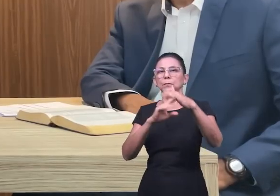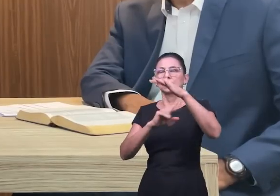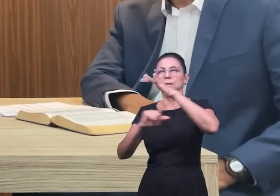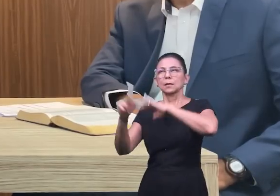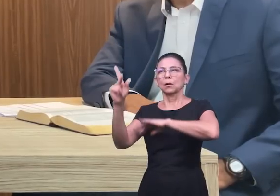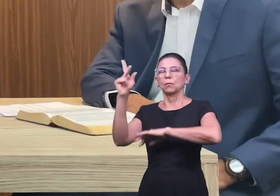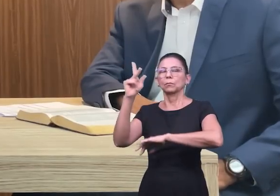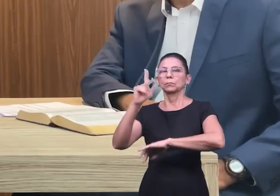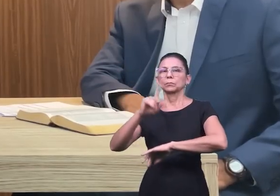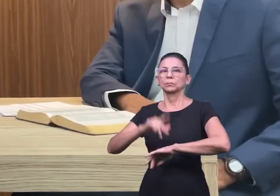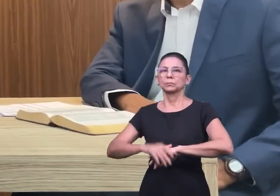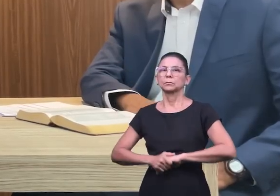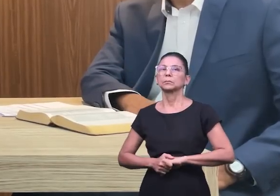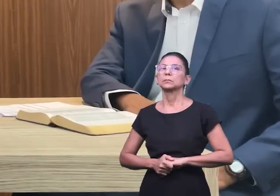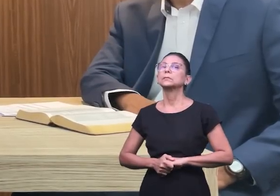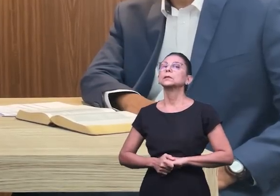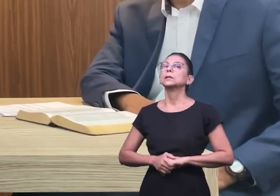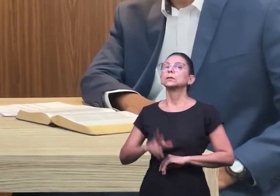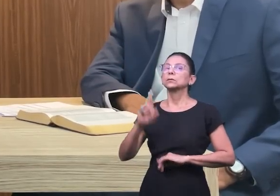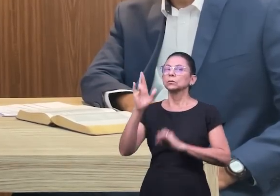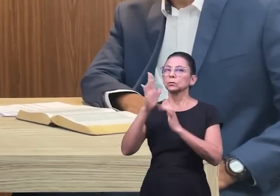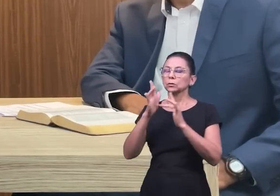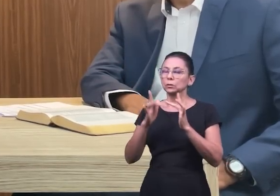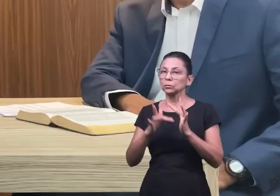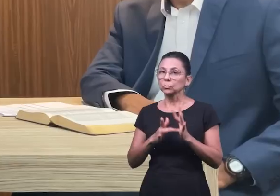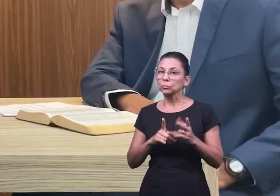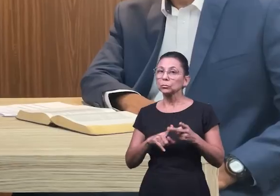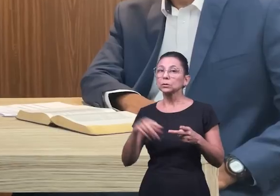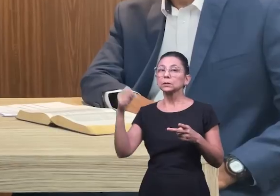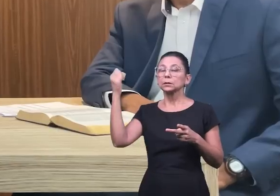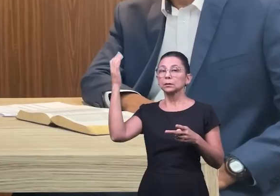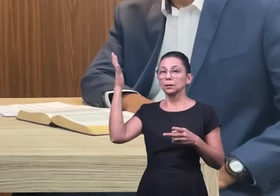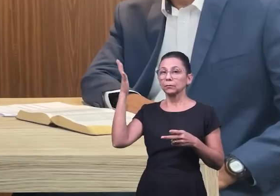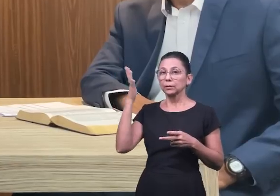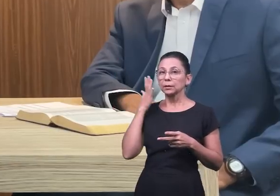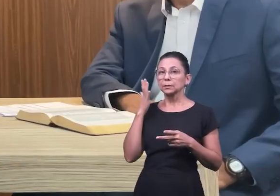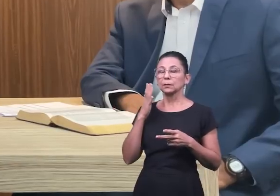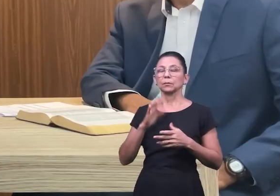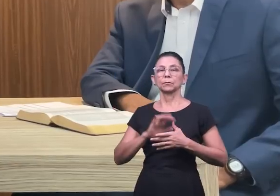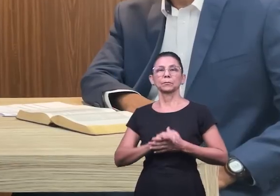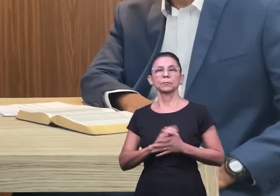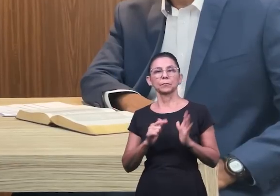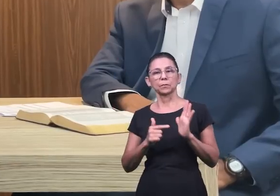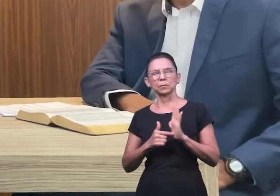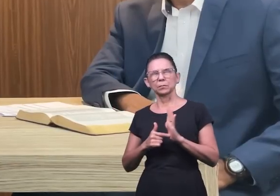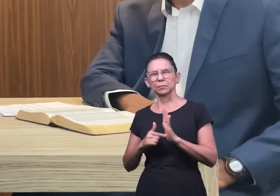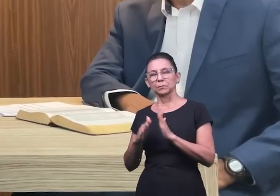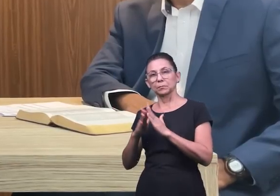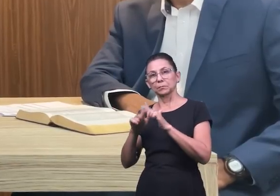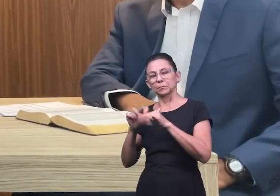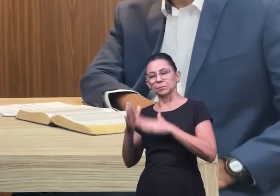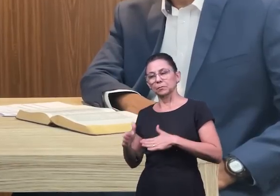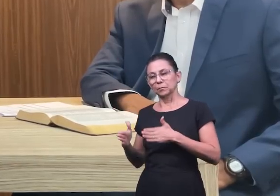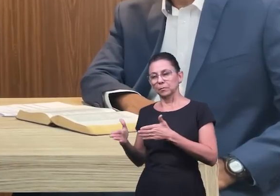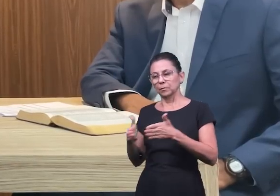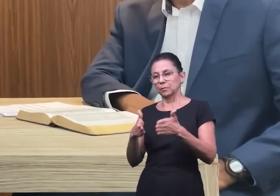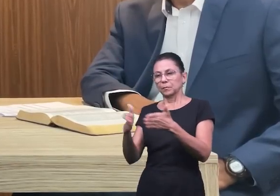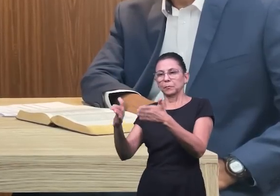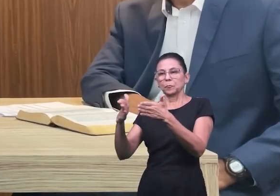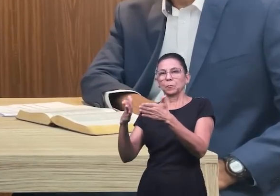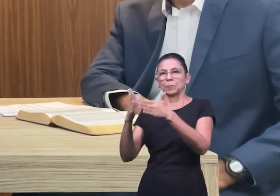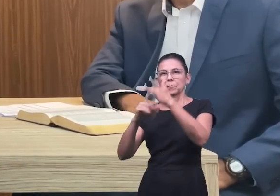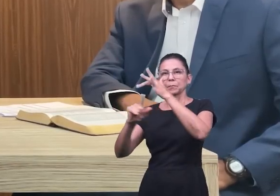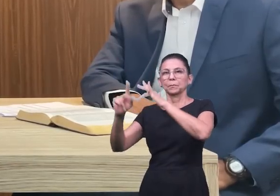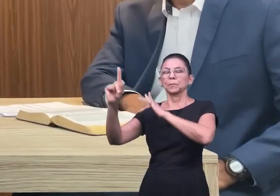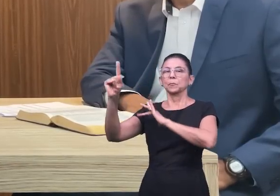tem vivido um evangelho, que é o evangelho que não presta vida, mas um evangelho para a vida eterna, onde nós temos encontrado a luz,